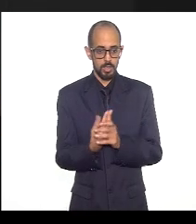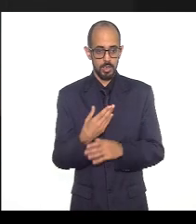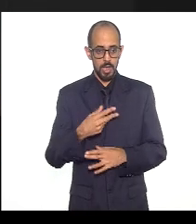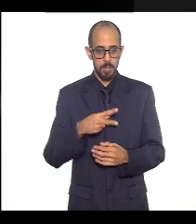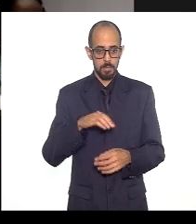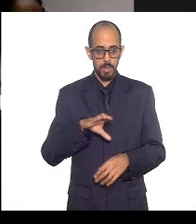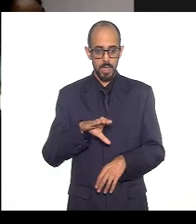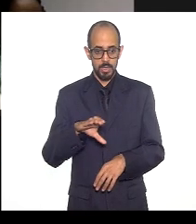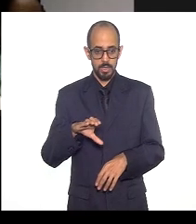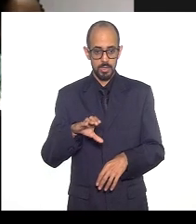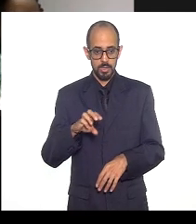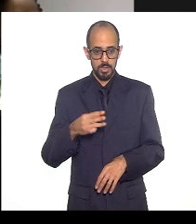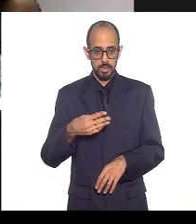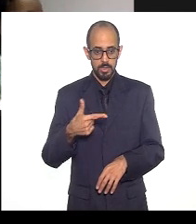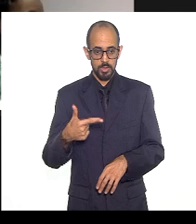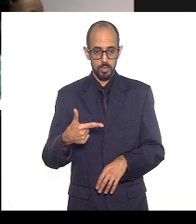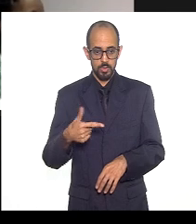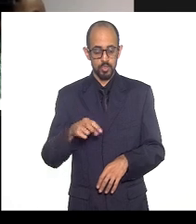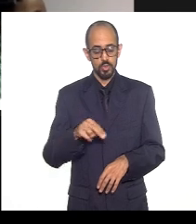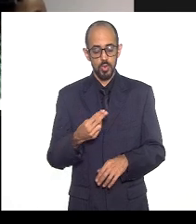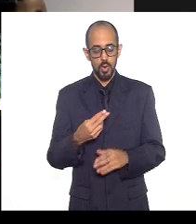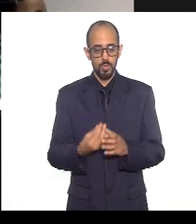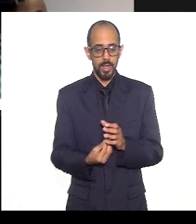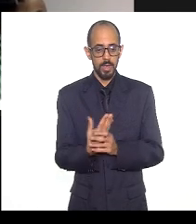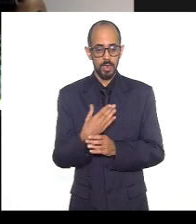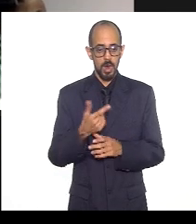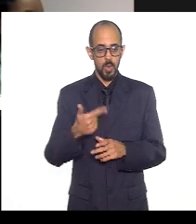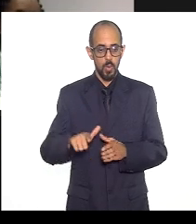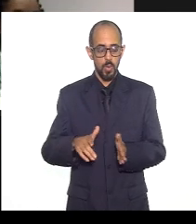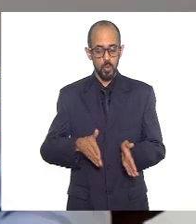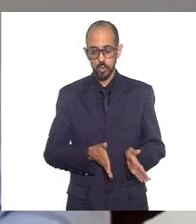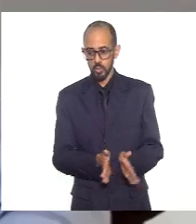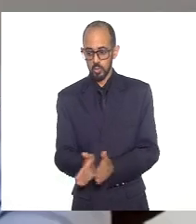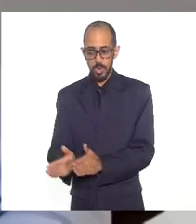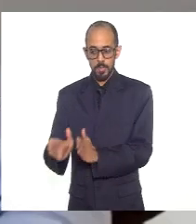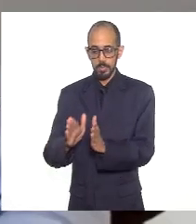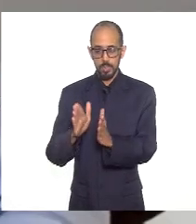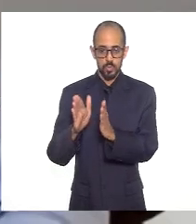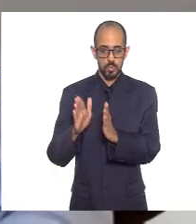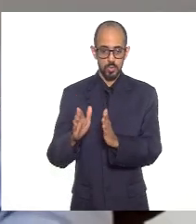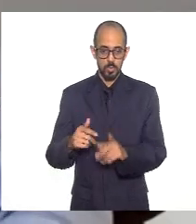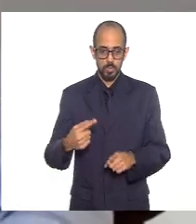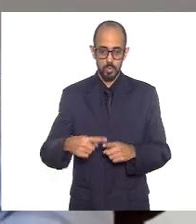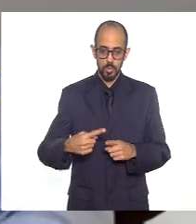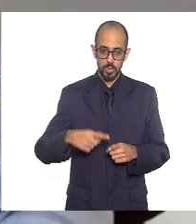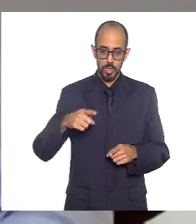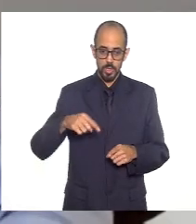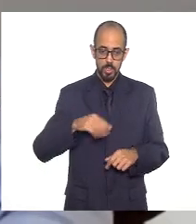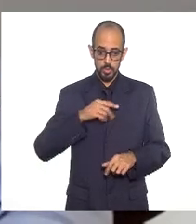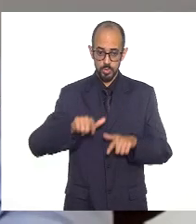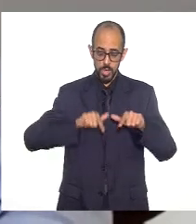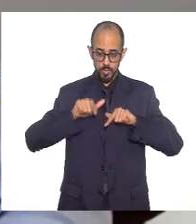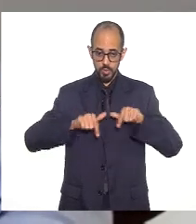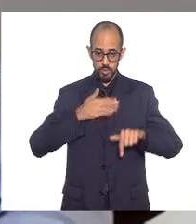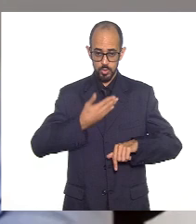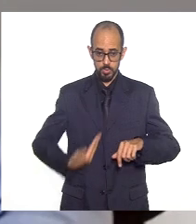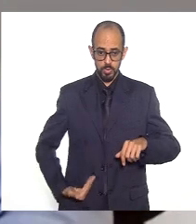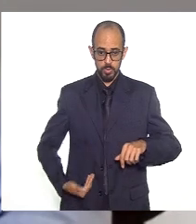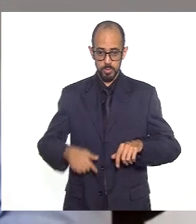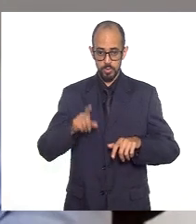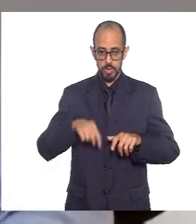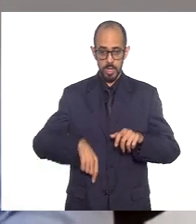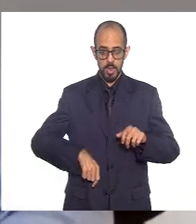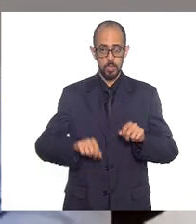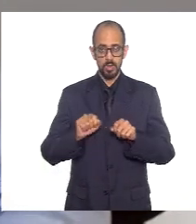público, vai querer construir um outro caminho. Para construir um outro caminho, que os serviços públicos são os que garantem